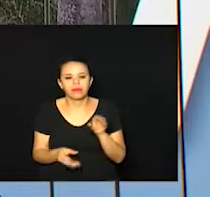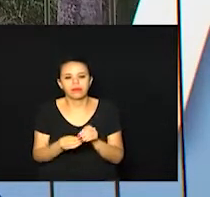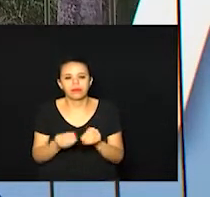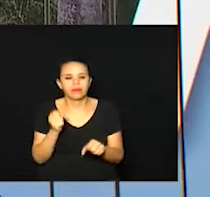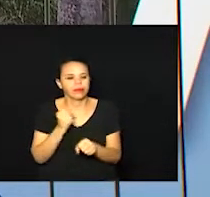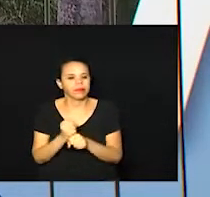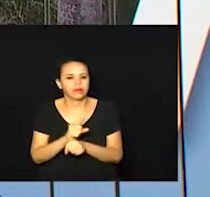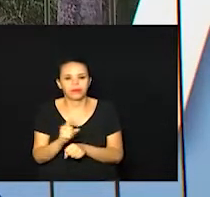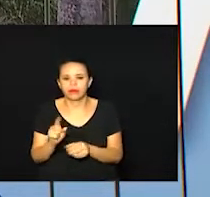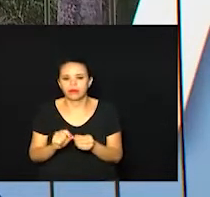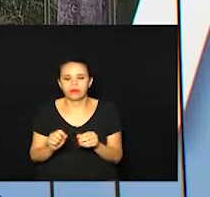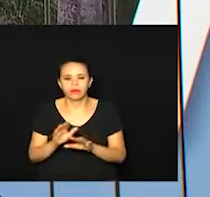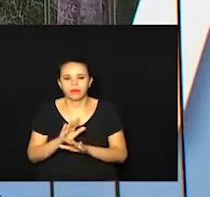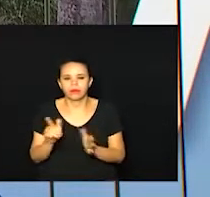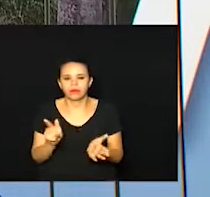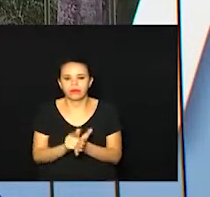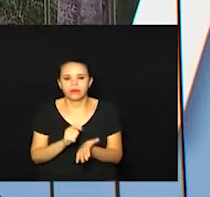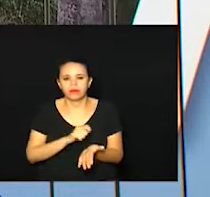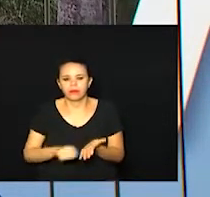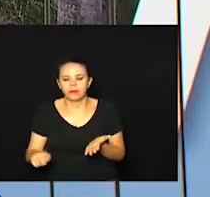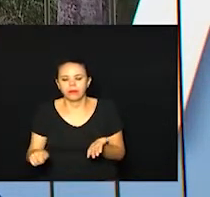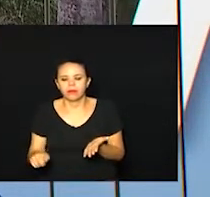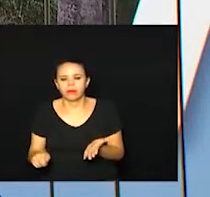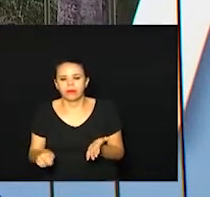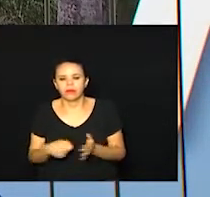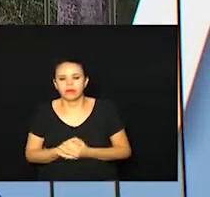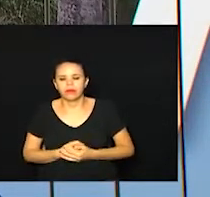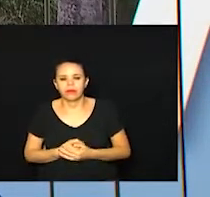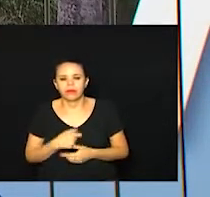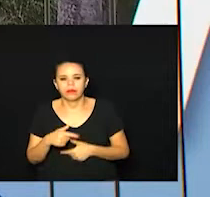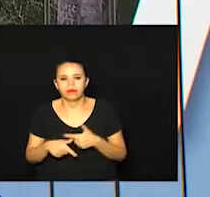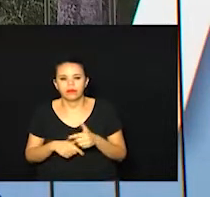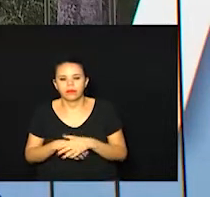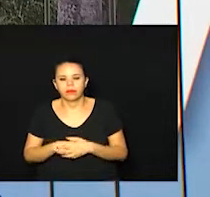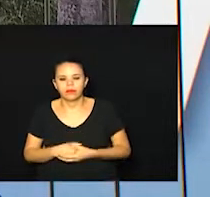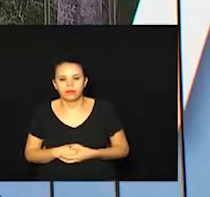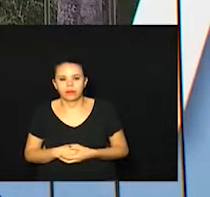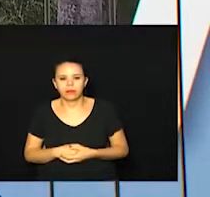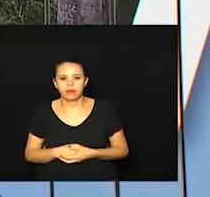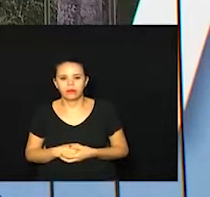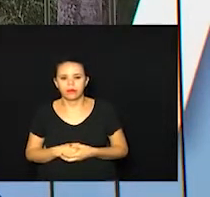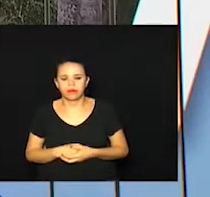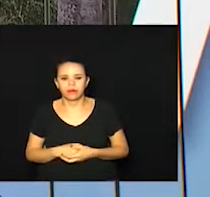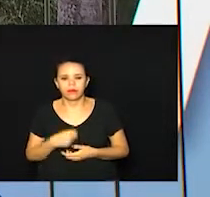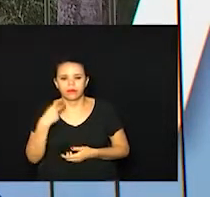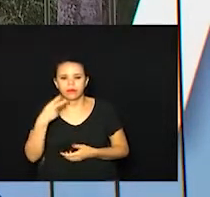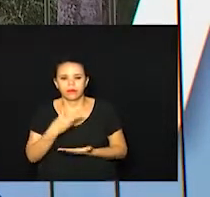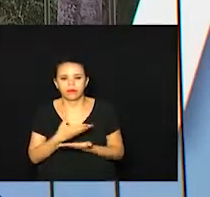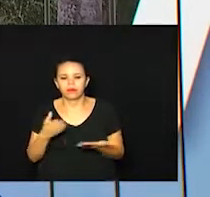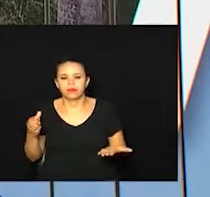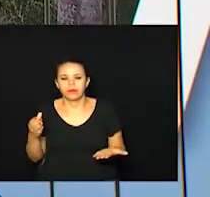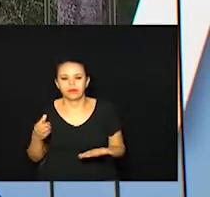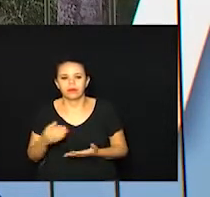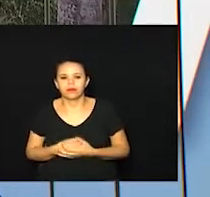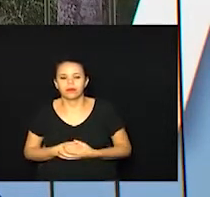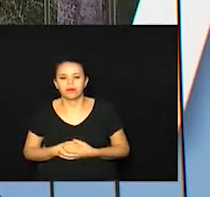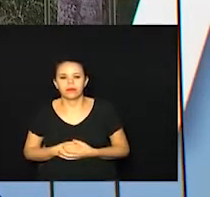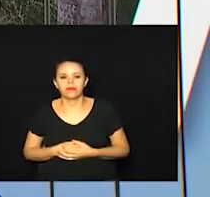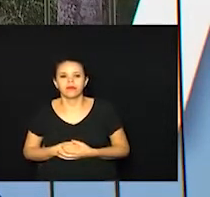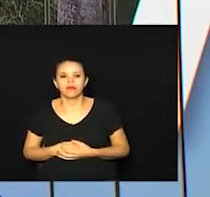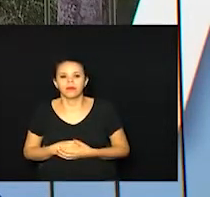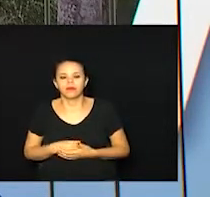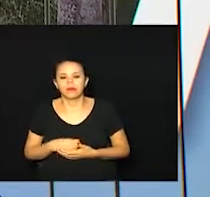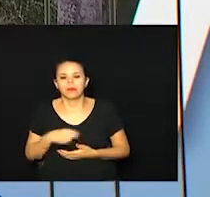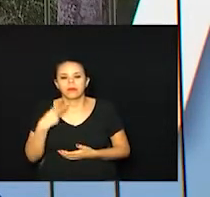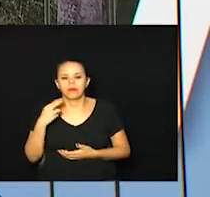obra não estava saindo do papel. Então, mandatos como o mandato do vereador Cecílio, o nosso